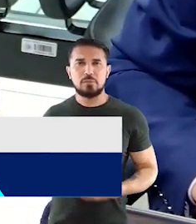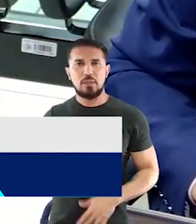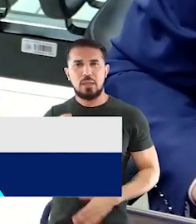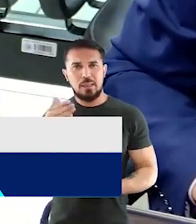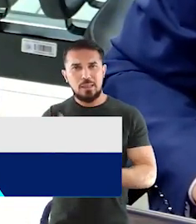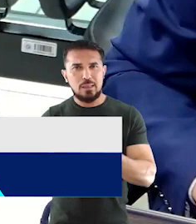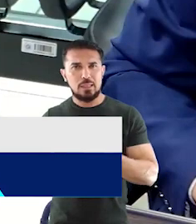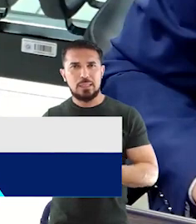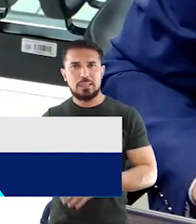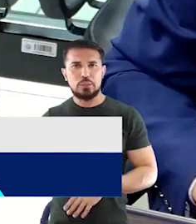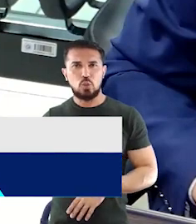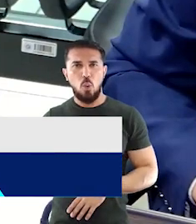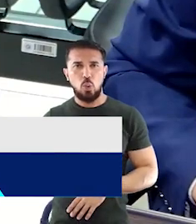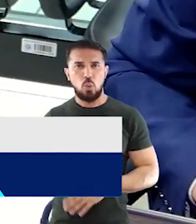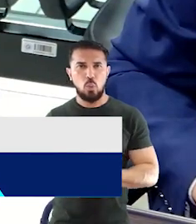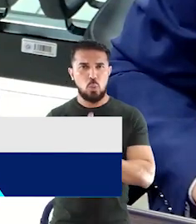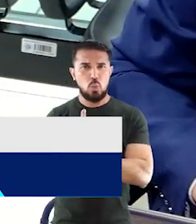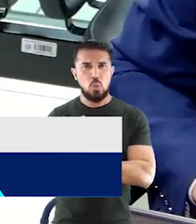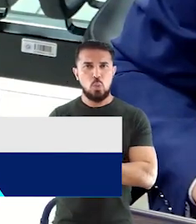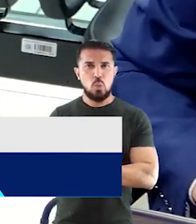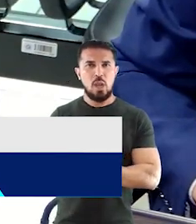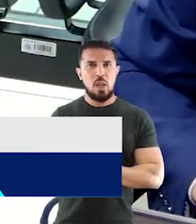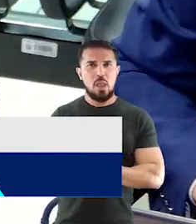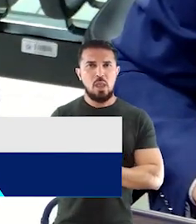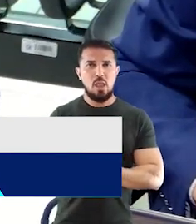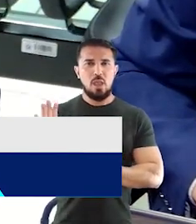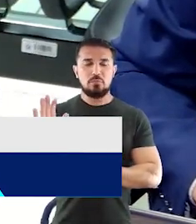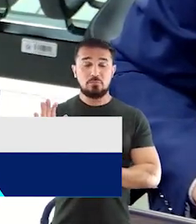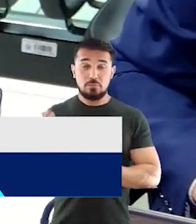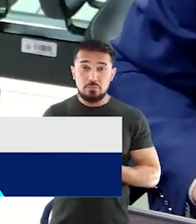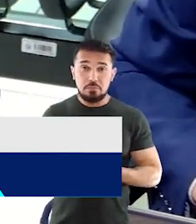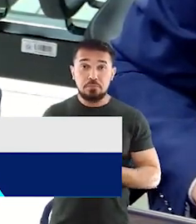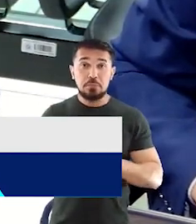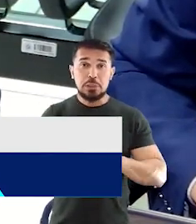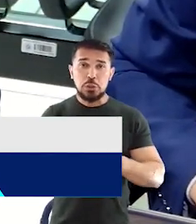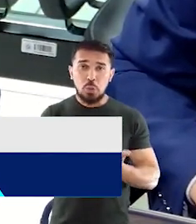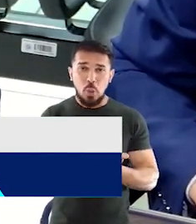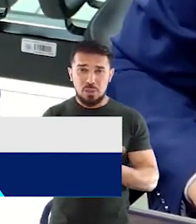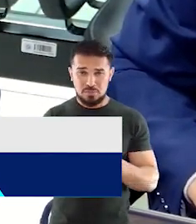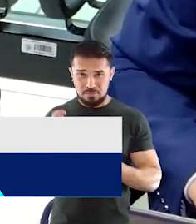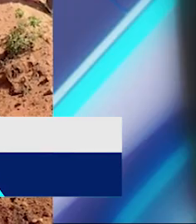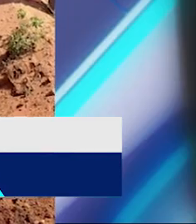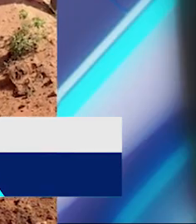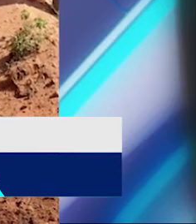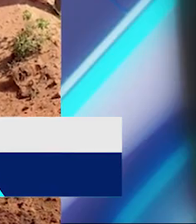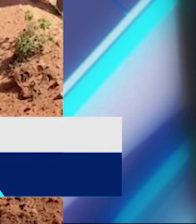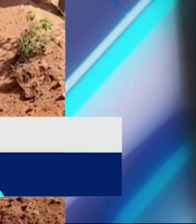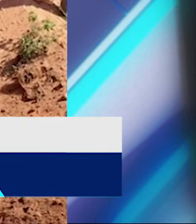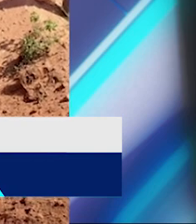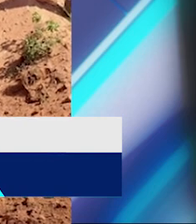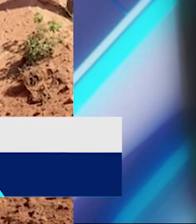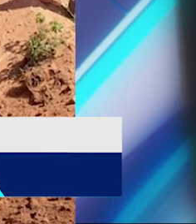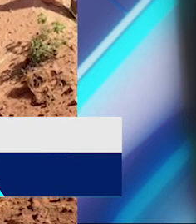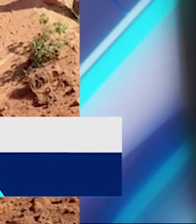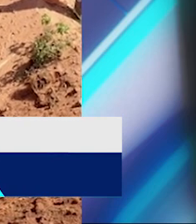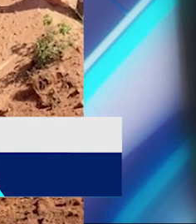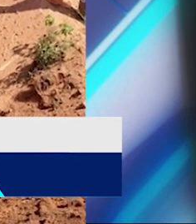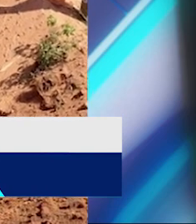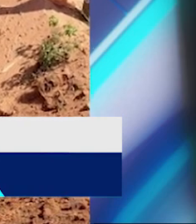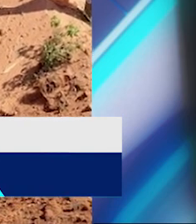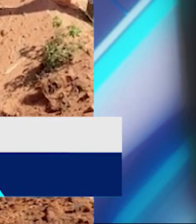serviço comunitário. E aí muitas vezes tem escolas aí que estão pagando uma taxa de R$ 2.000, de